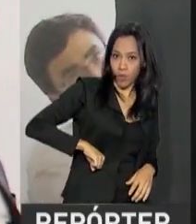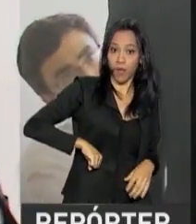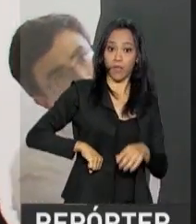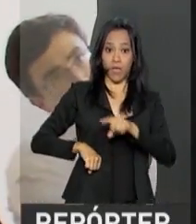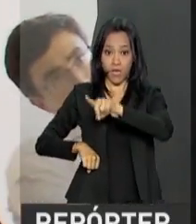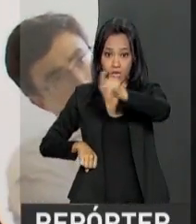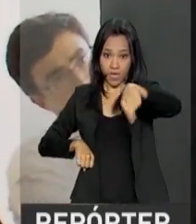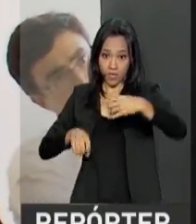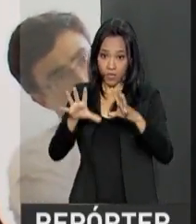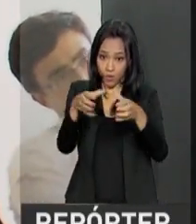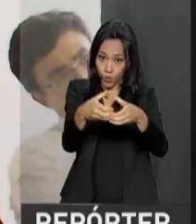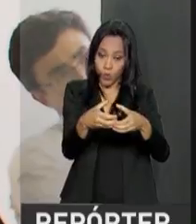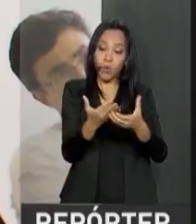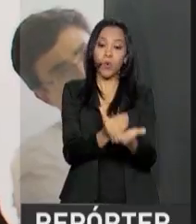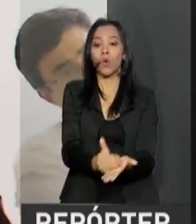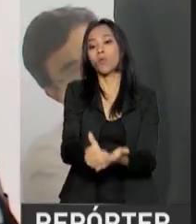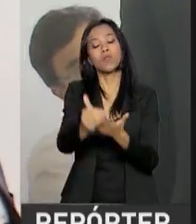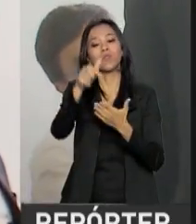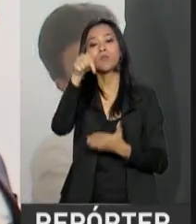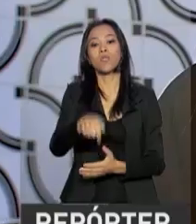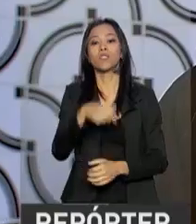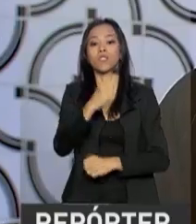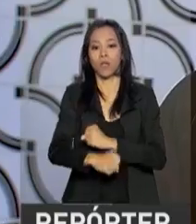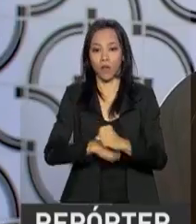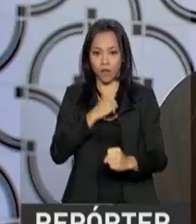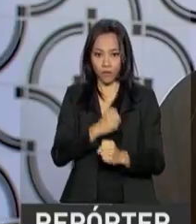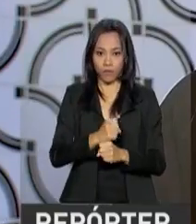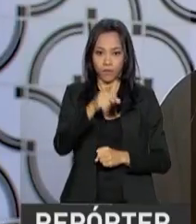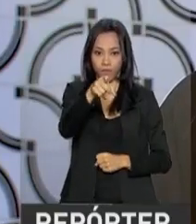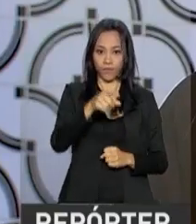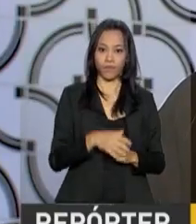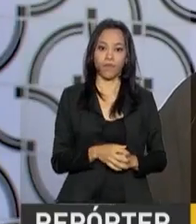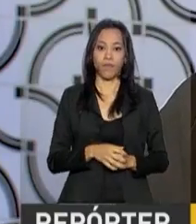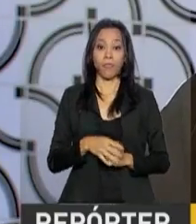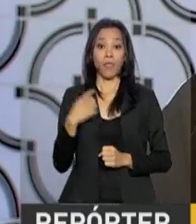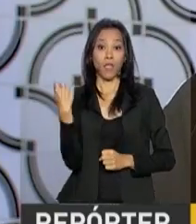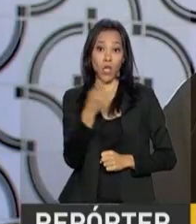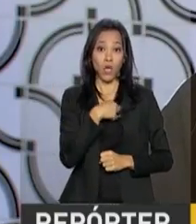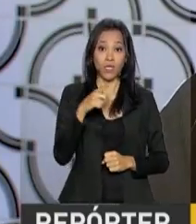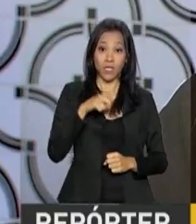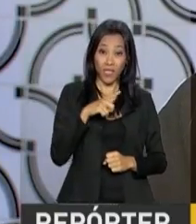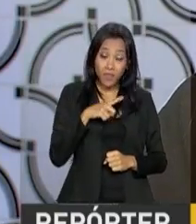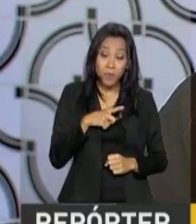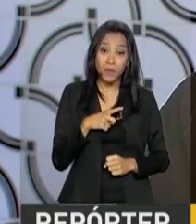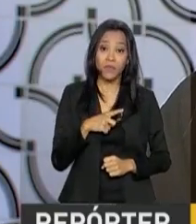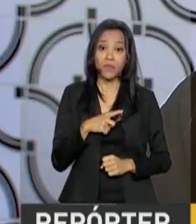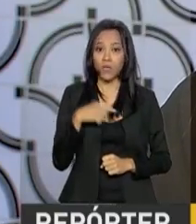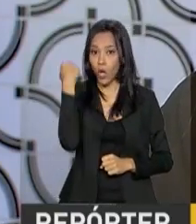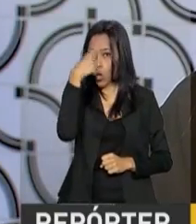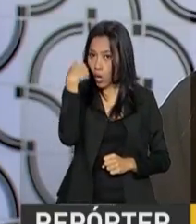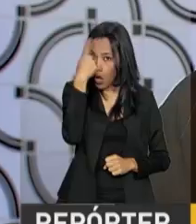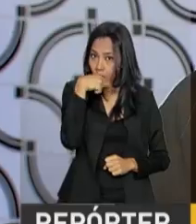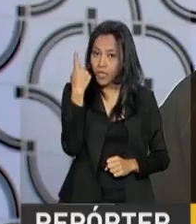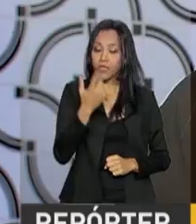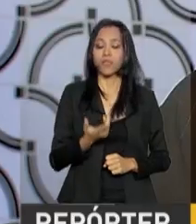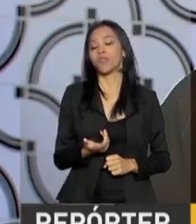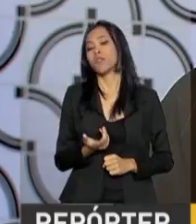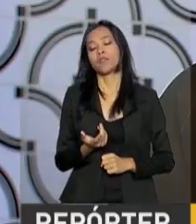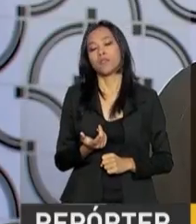turma começou a formação neste ano. A gente tem uma carga horária